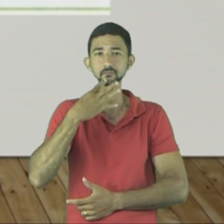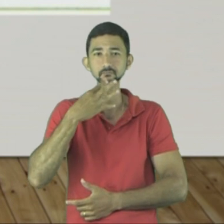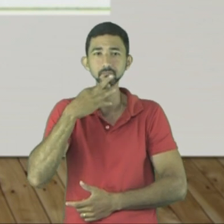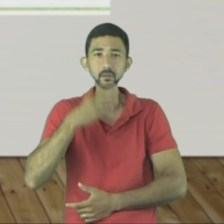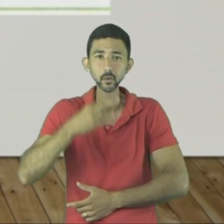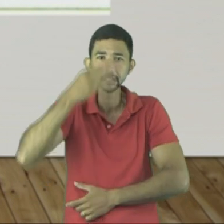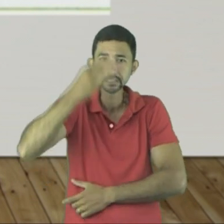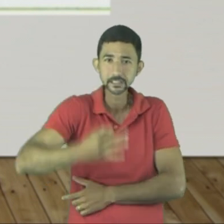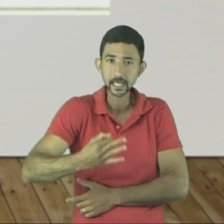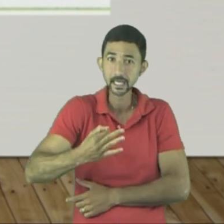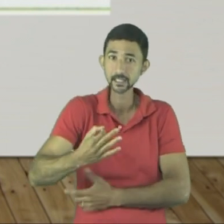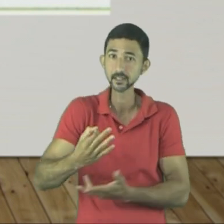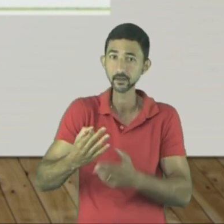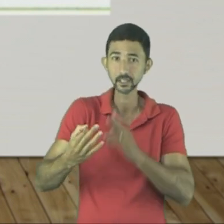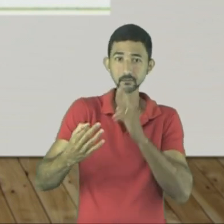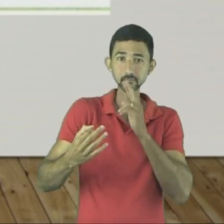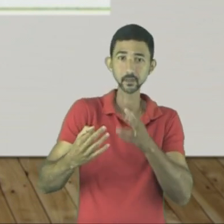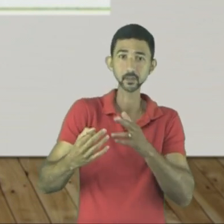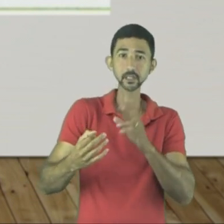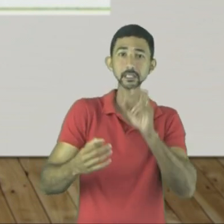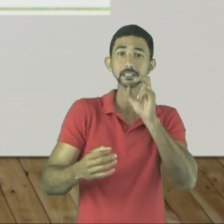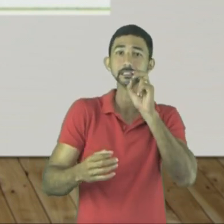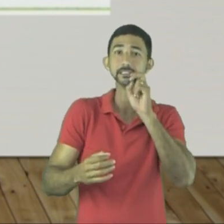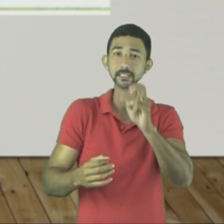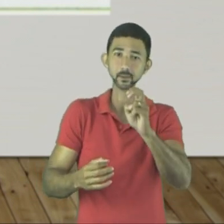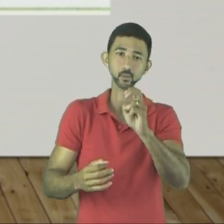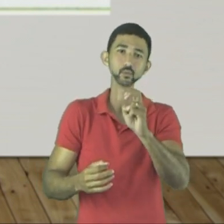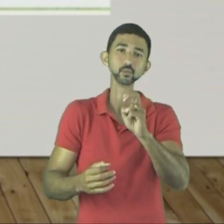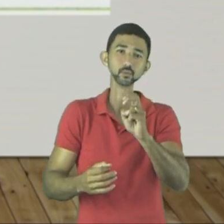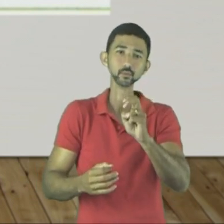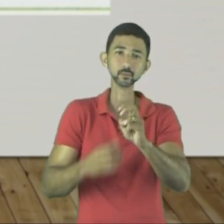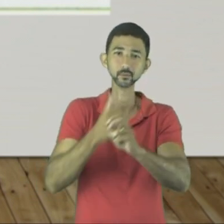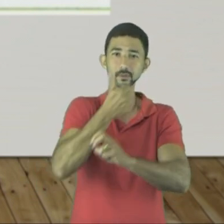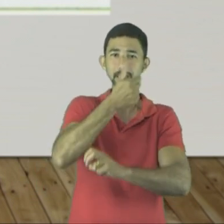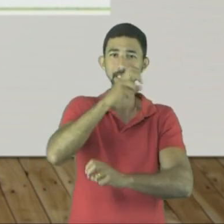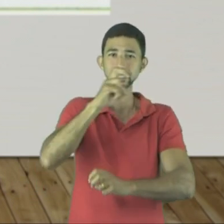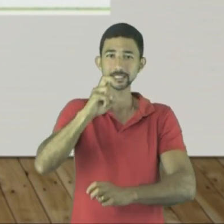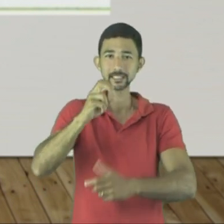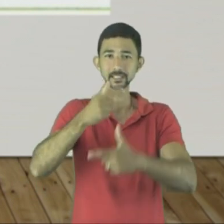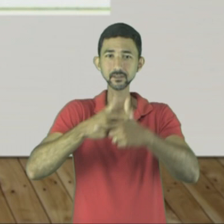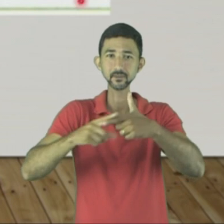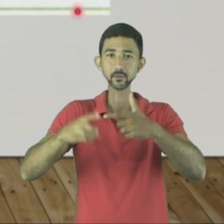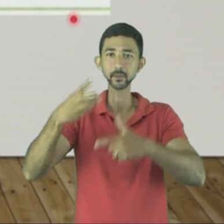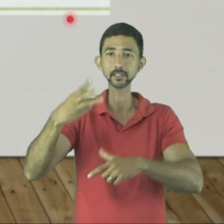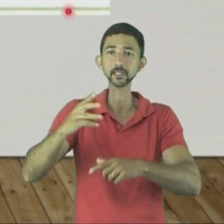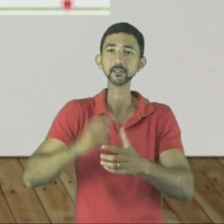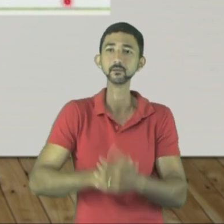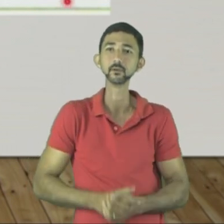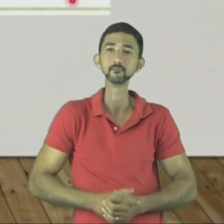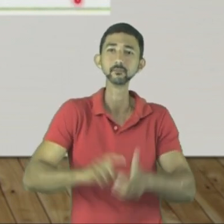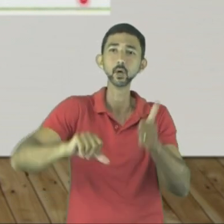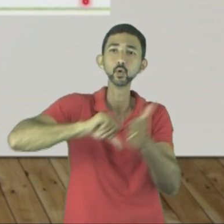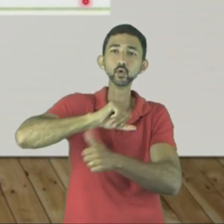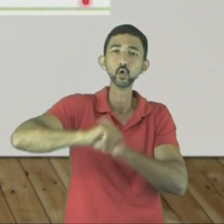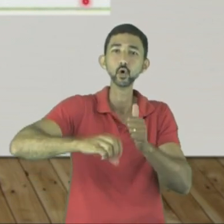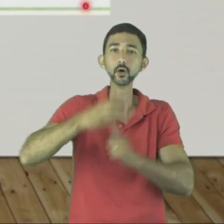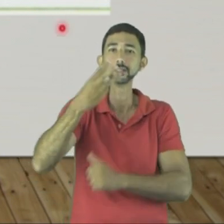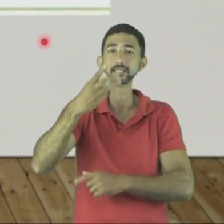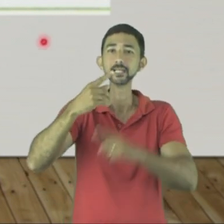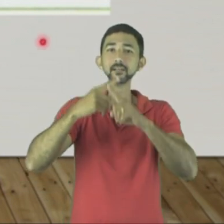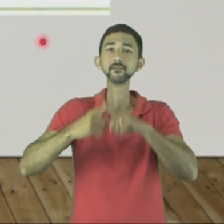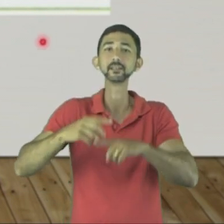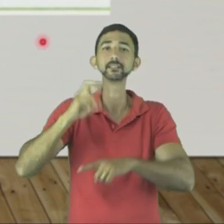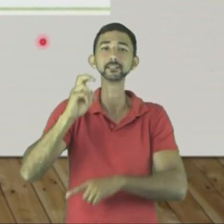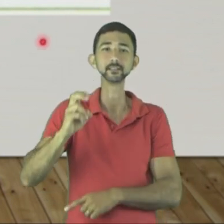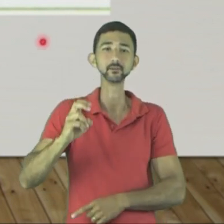é 5, né? Então, 15 dividido para 3, 5. Então, no lugar do 15, eu vou escrever 3 vezes